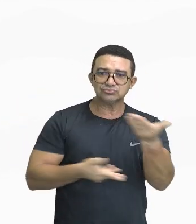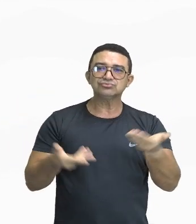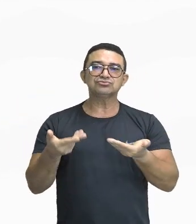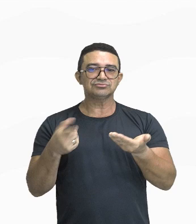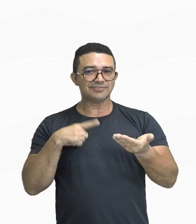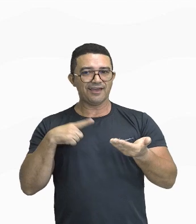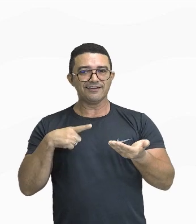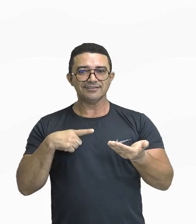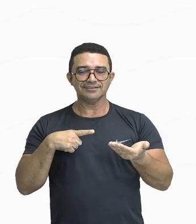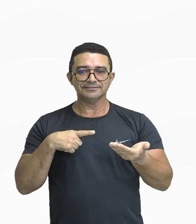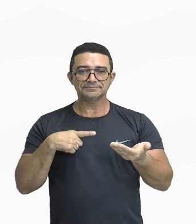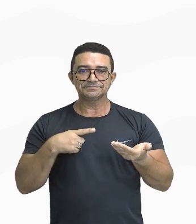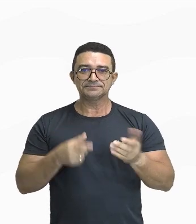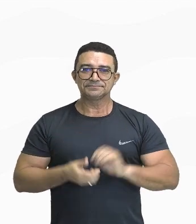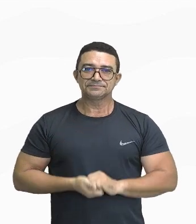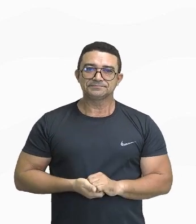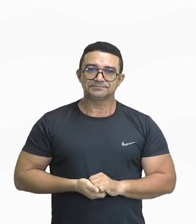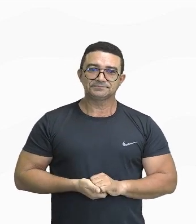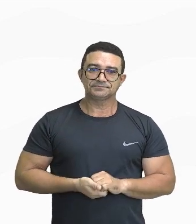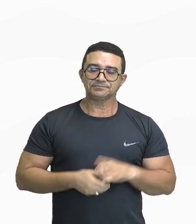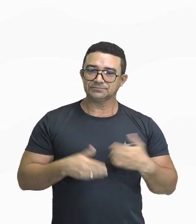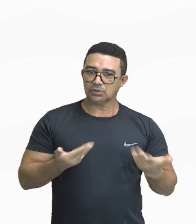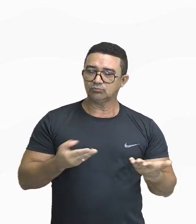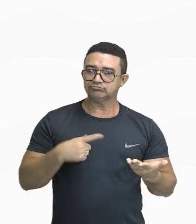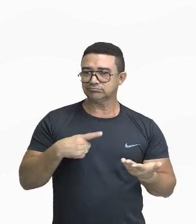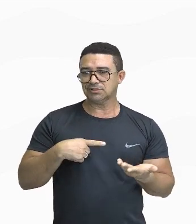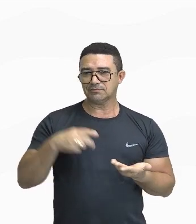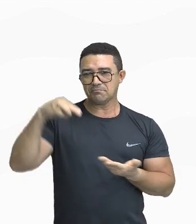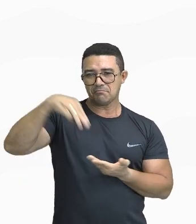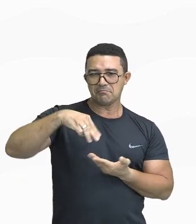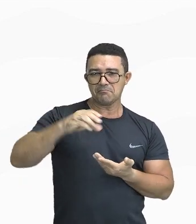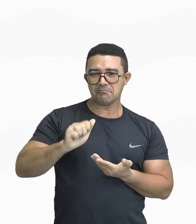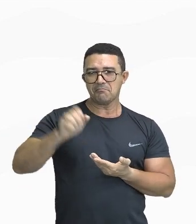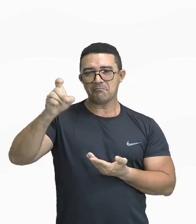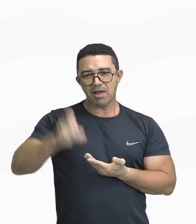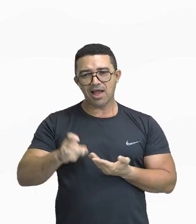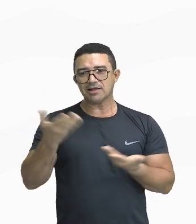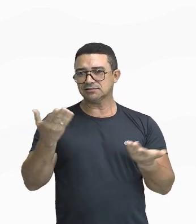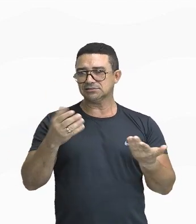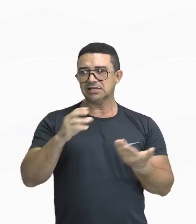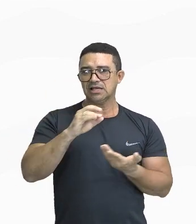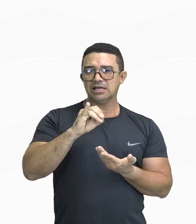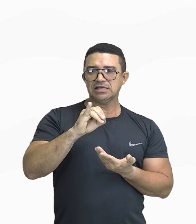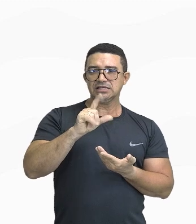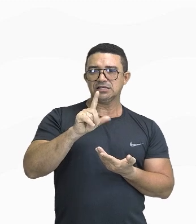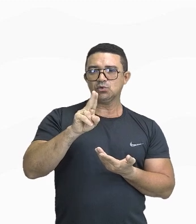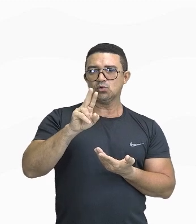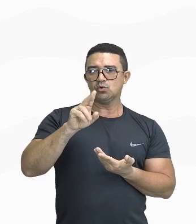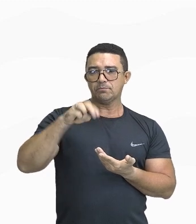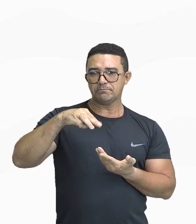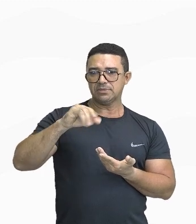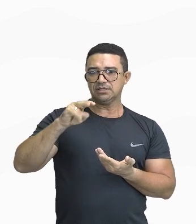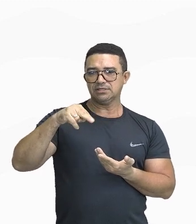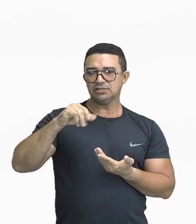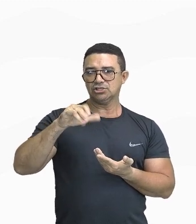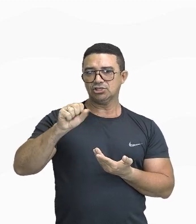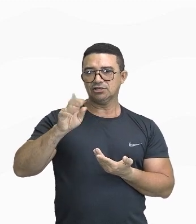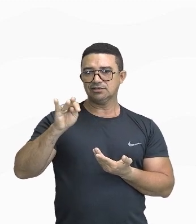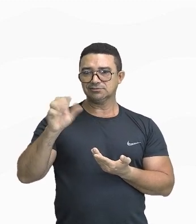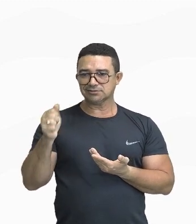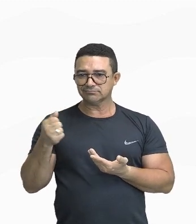correntes que o senhor citou, por exemplo, marxista, iluminismo, o próprio positivismo, né? E por causa da